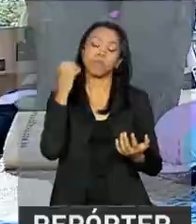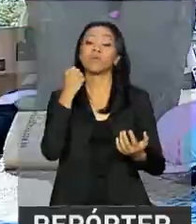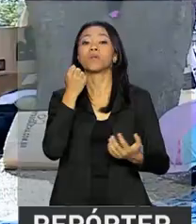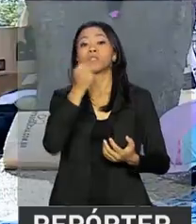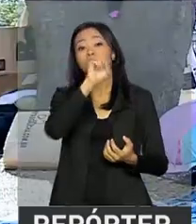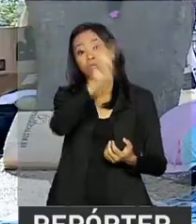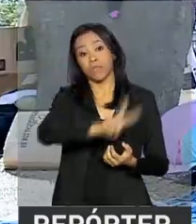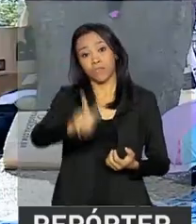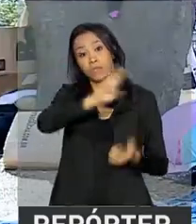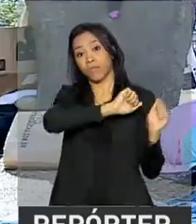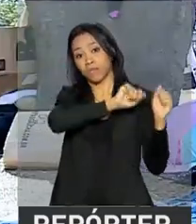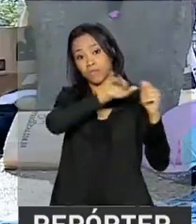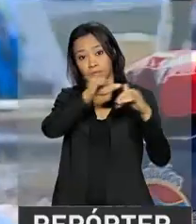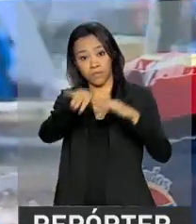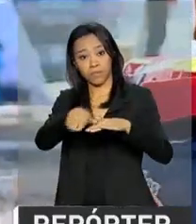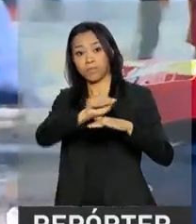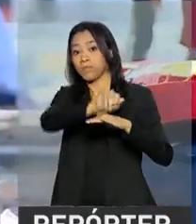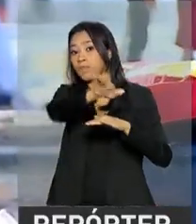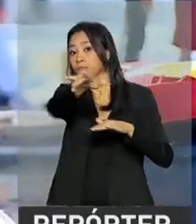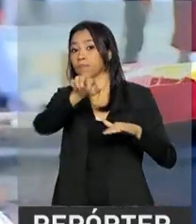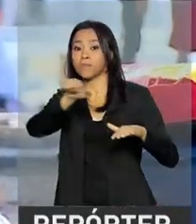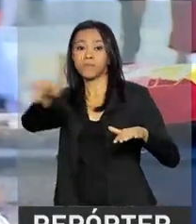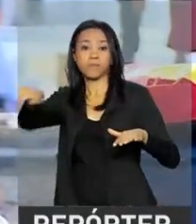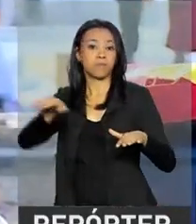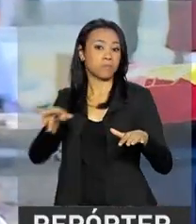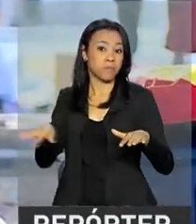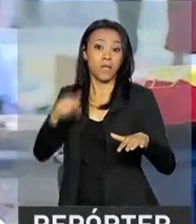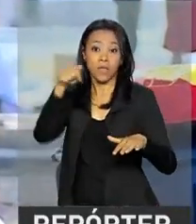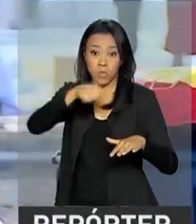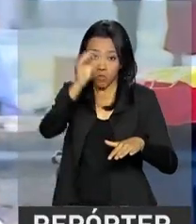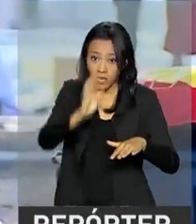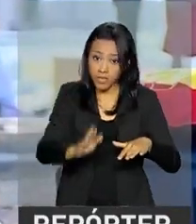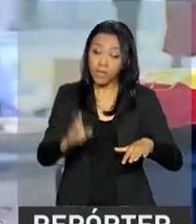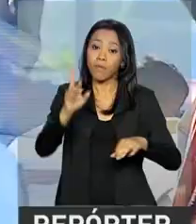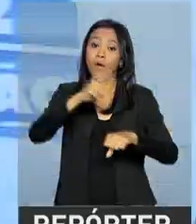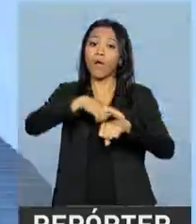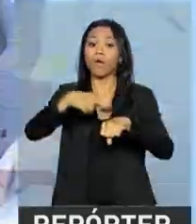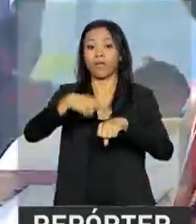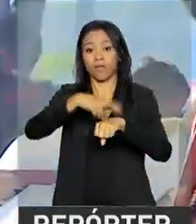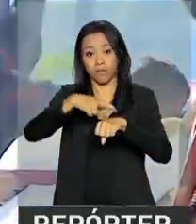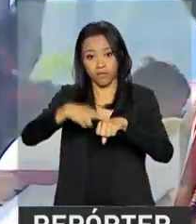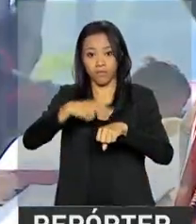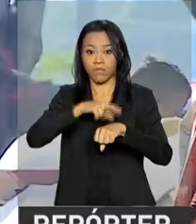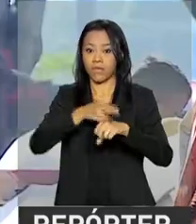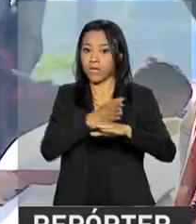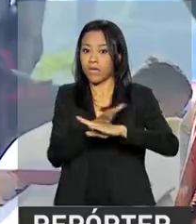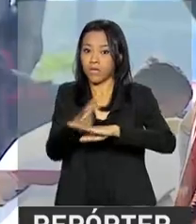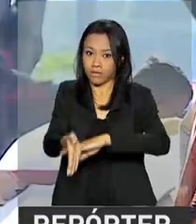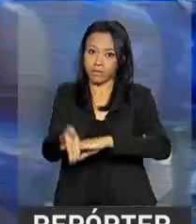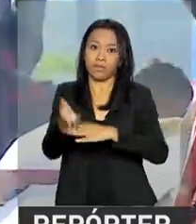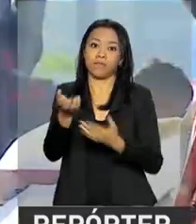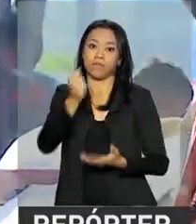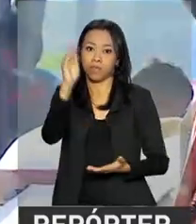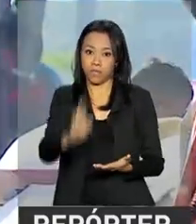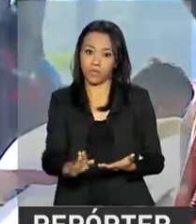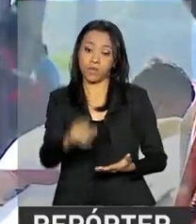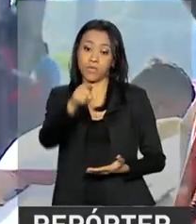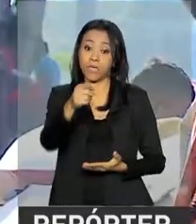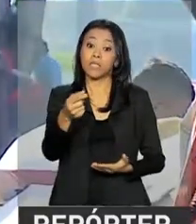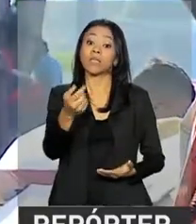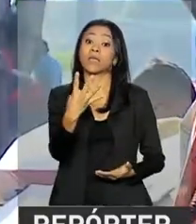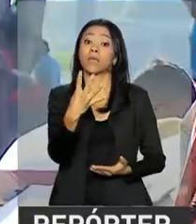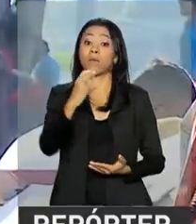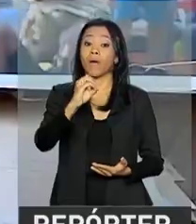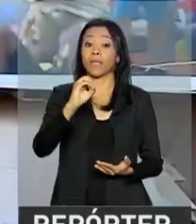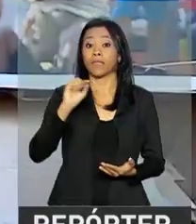país rumo aos vizinhos. No Brasil, eles entram pela fronteira com Roraima. A Prefeitura de Boa Vista estima que cerca de 40